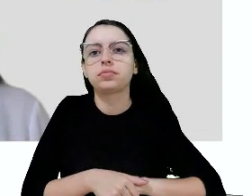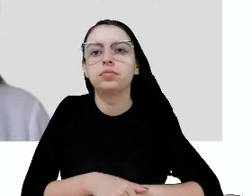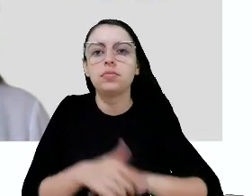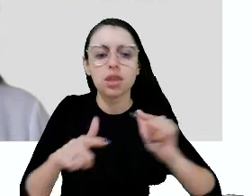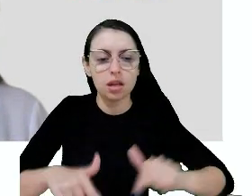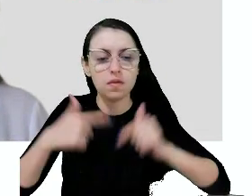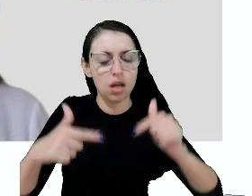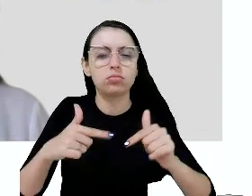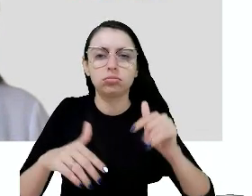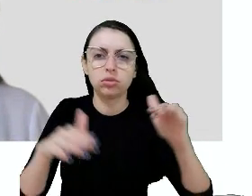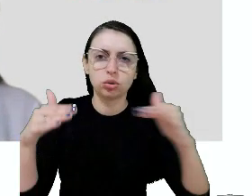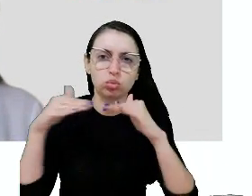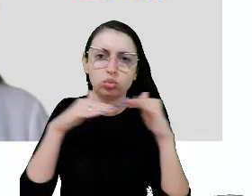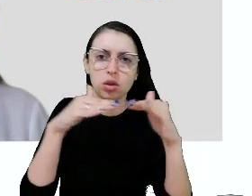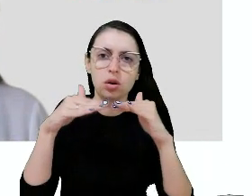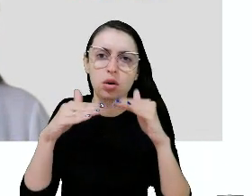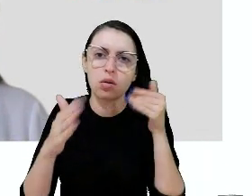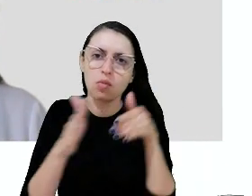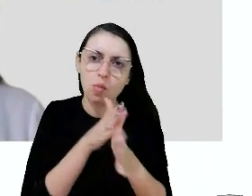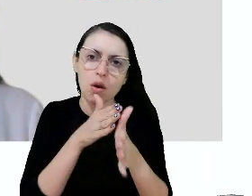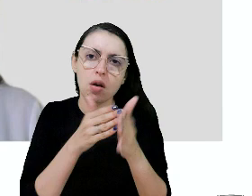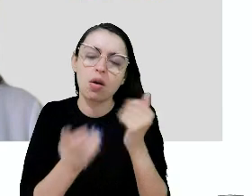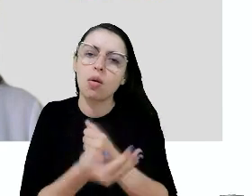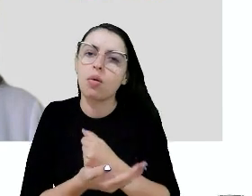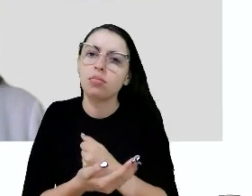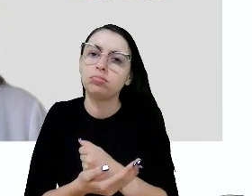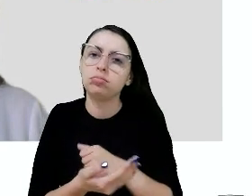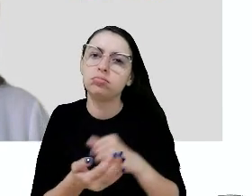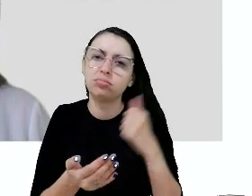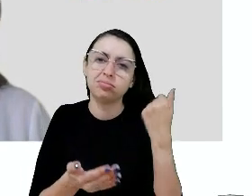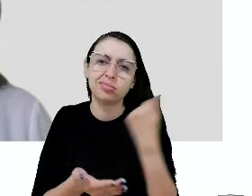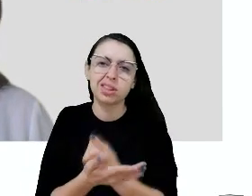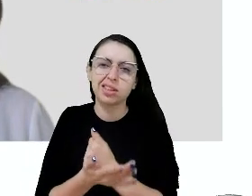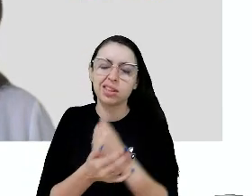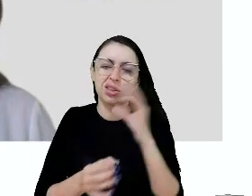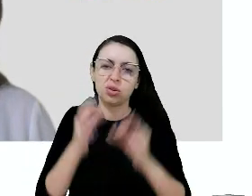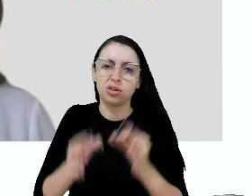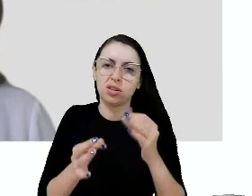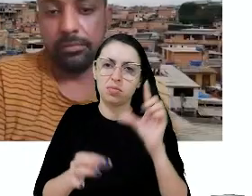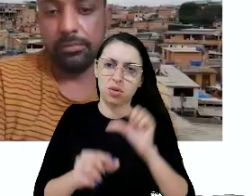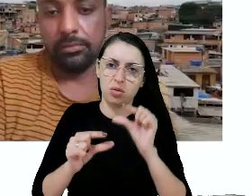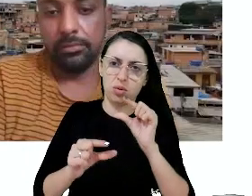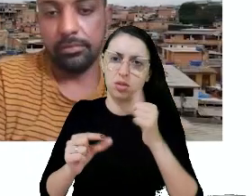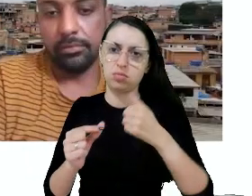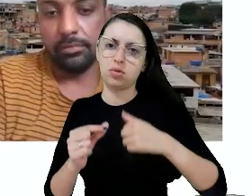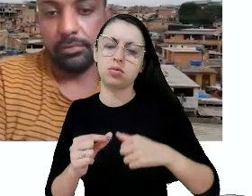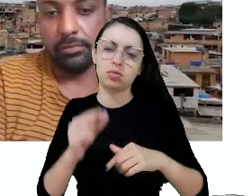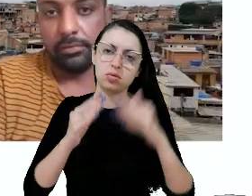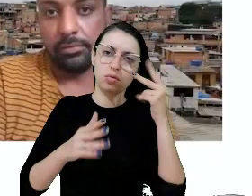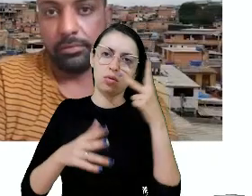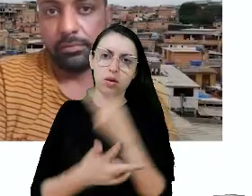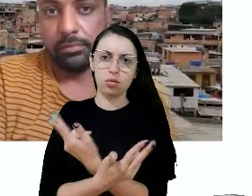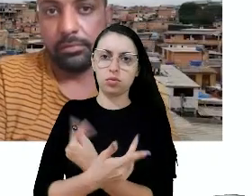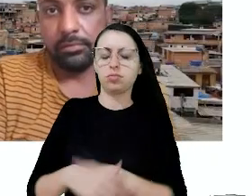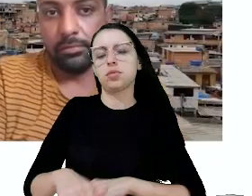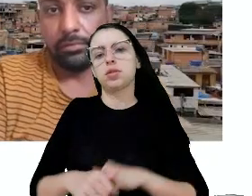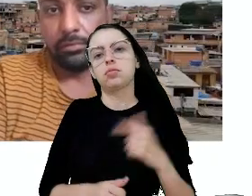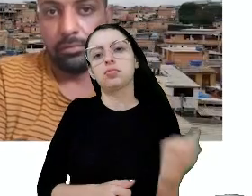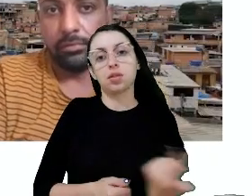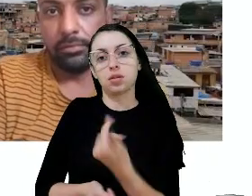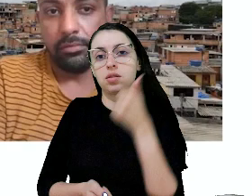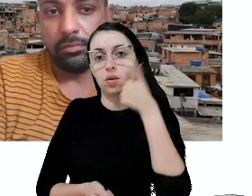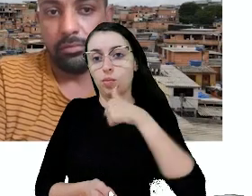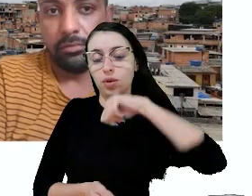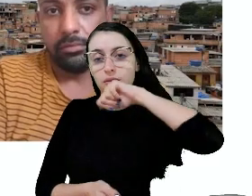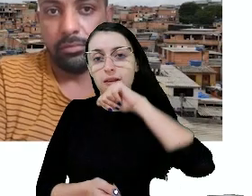mesmas condições de acesso e como o acesso à justiça é muito prejudicado em todos esses recortes. Então, trazendo para as mães